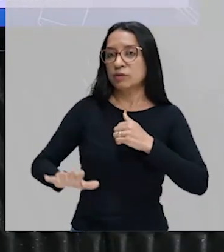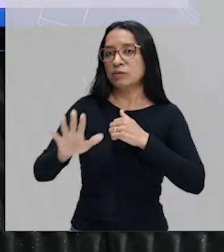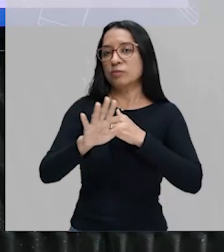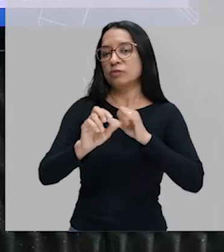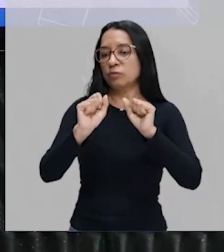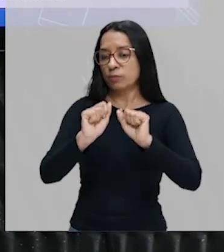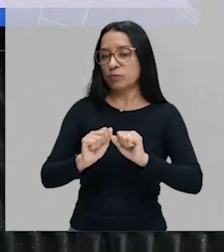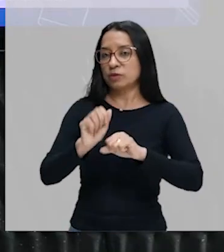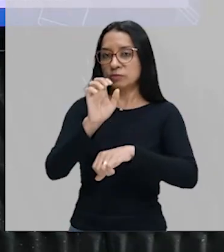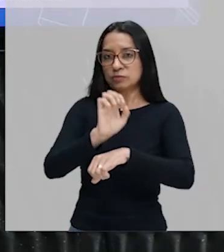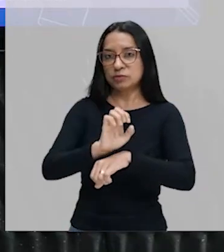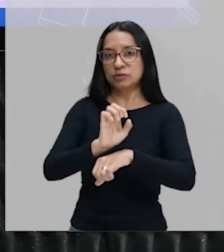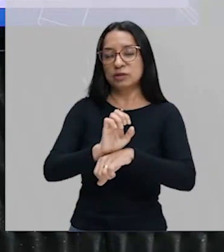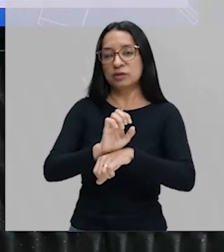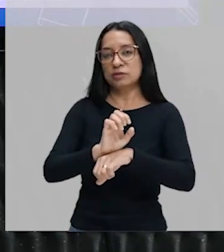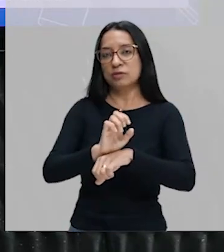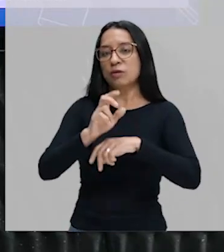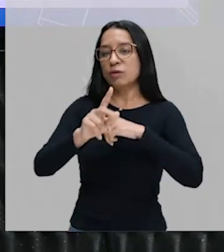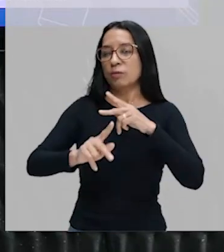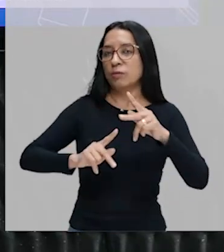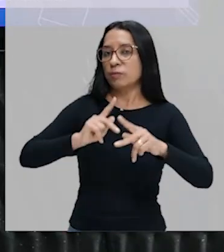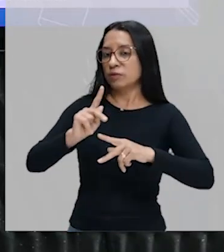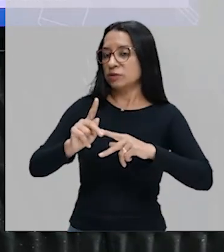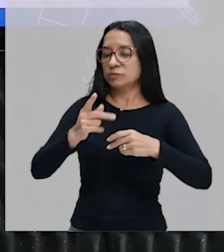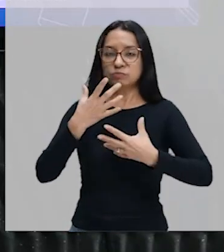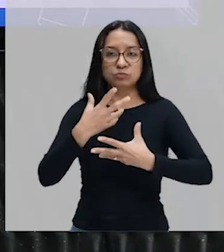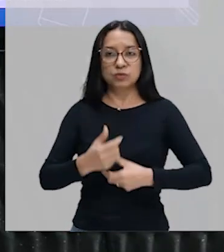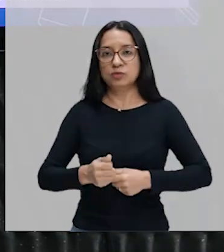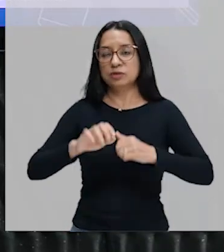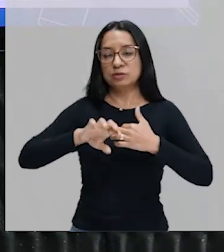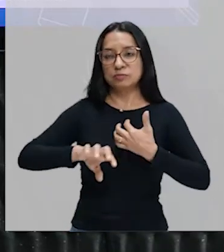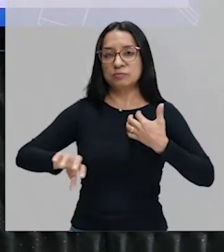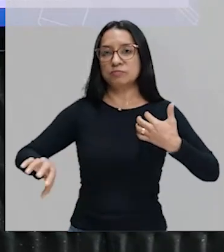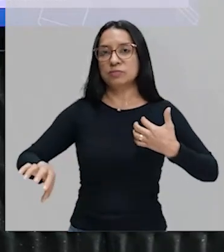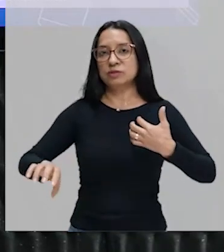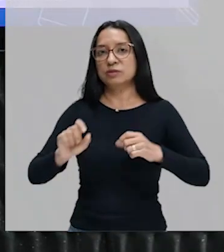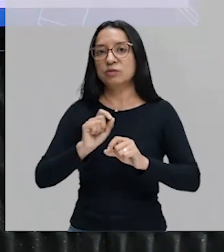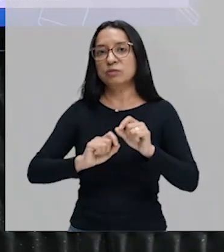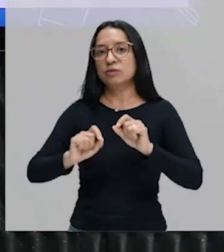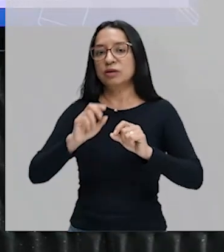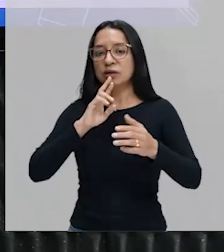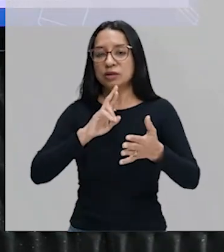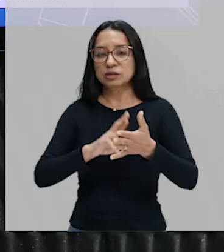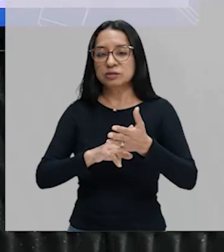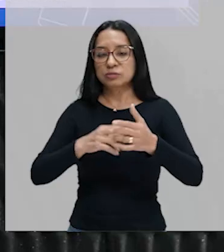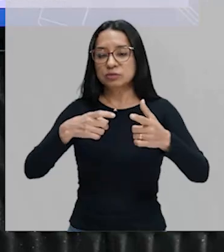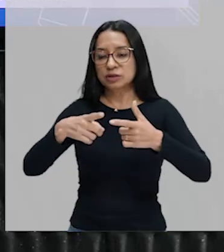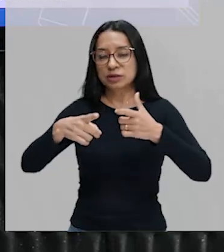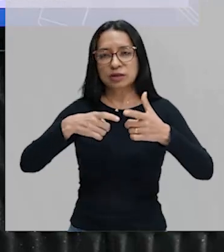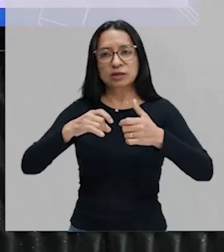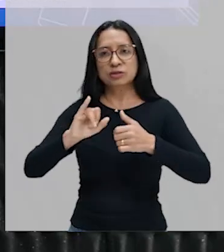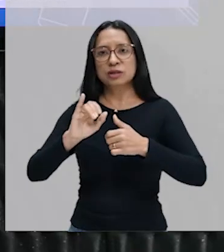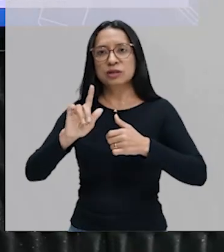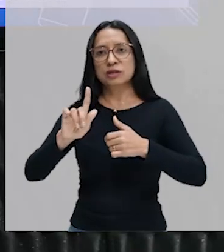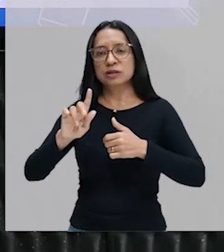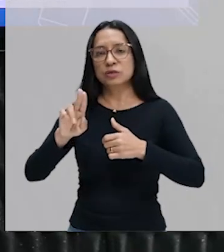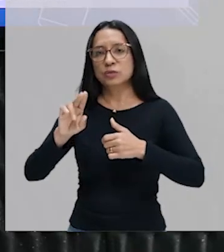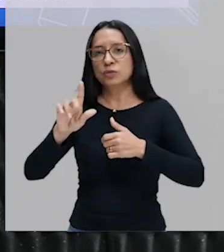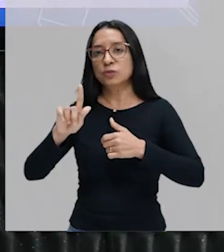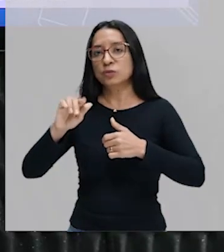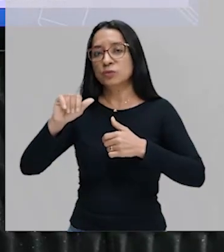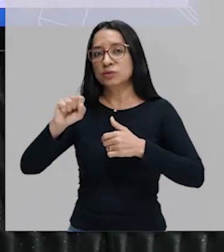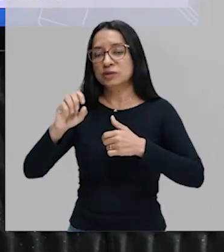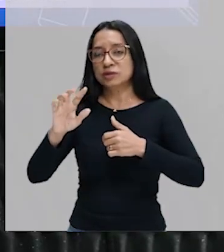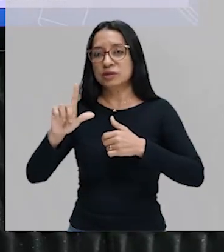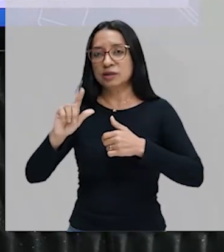ao poder deste Estado, a população sérvia não aceita essa separação e o resultado é a guerra da Iugoslávia, onde nós tivemos aí um